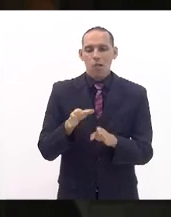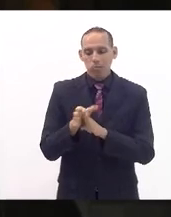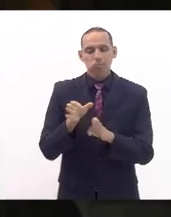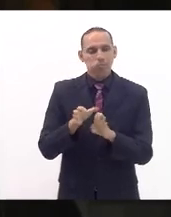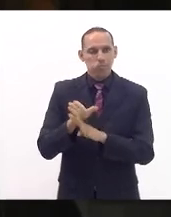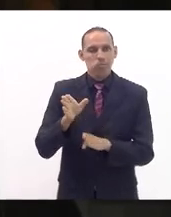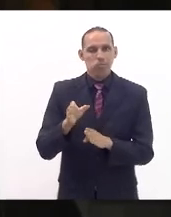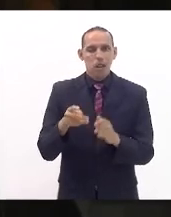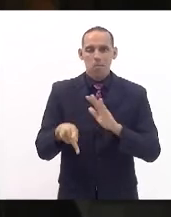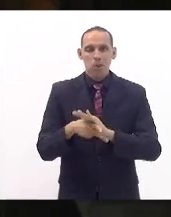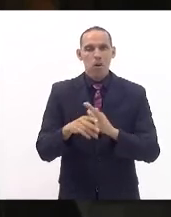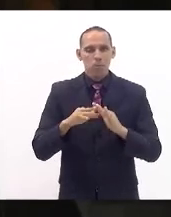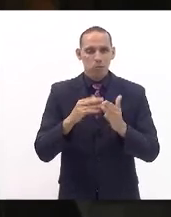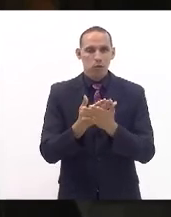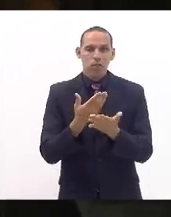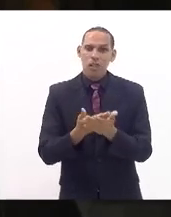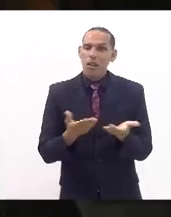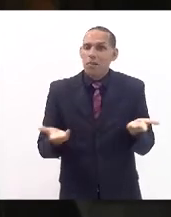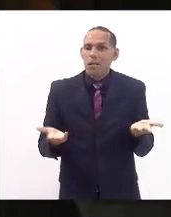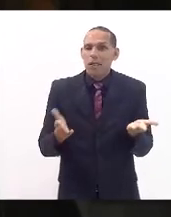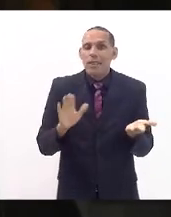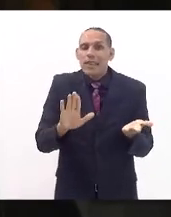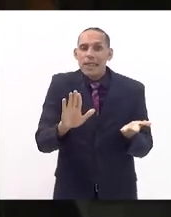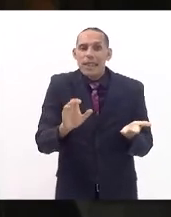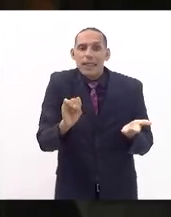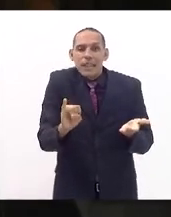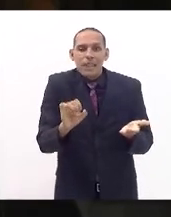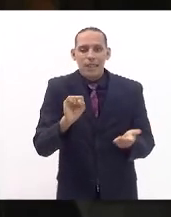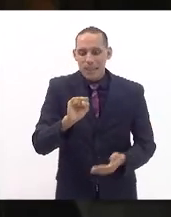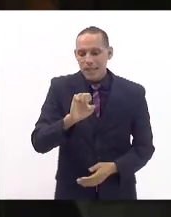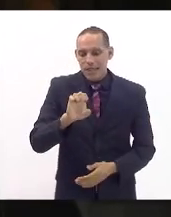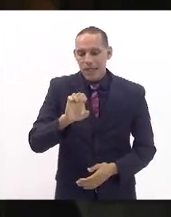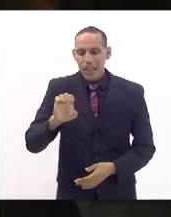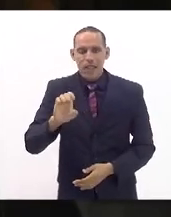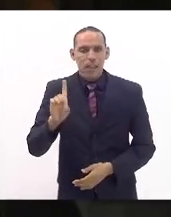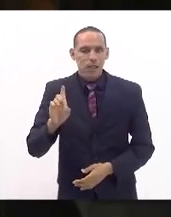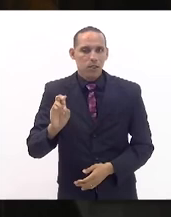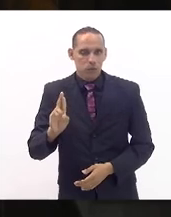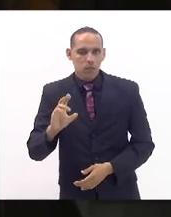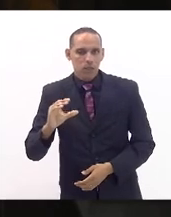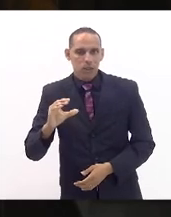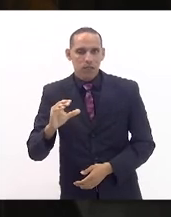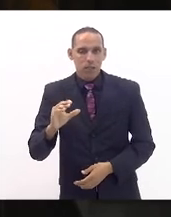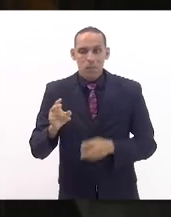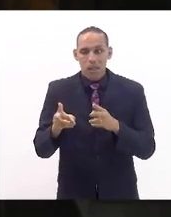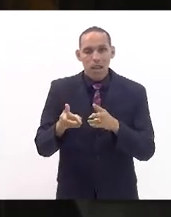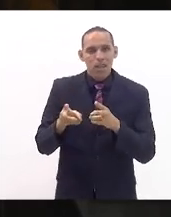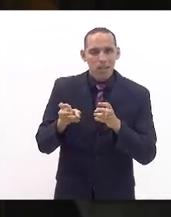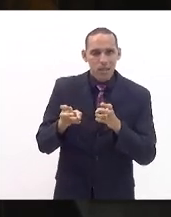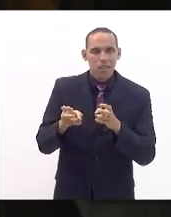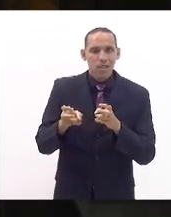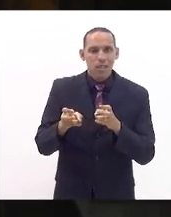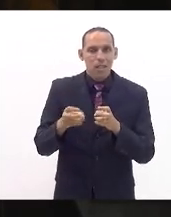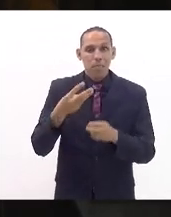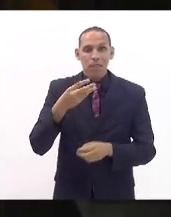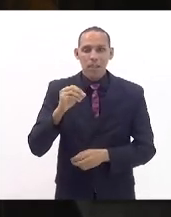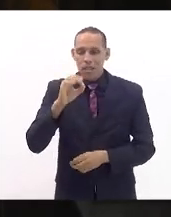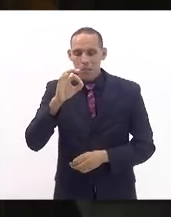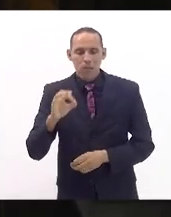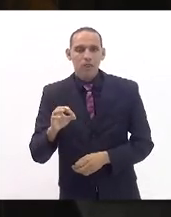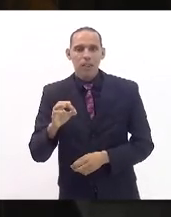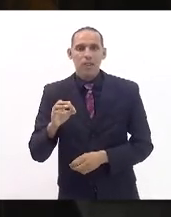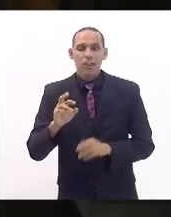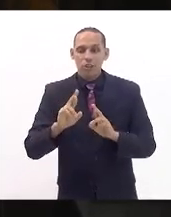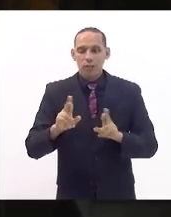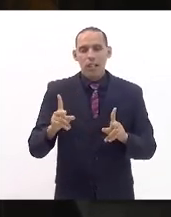alimentação escolar. Ora bola, se a própria SEDUC reconhece que está tendo até 30% de diferença nesse